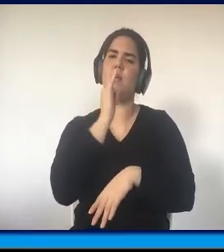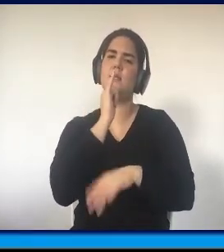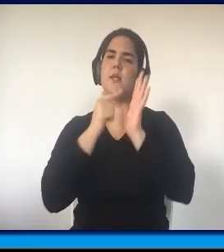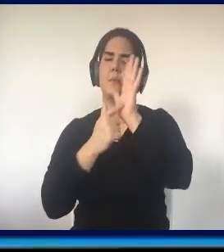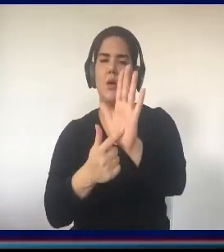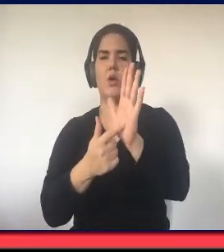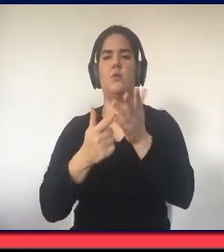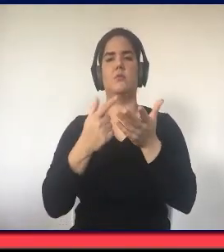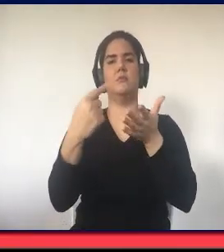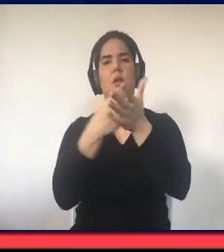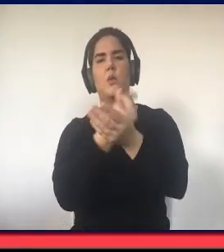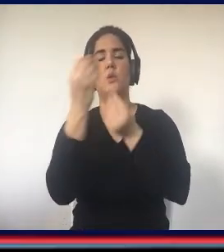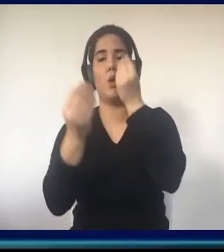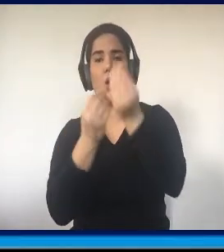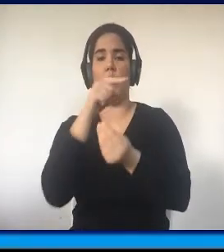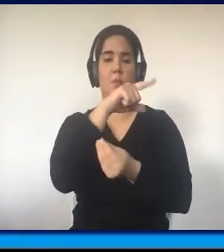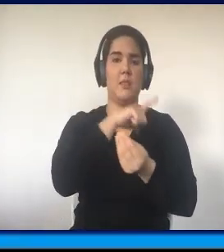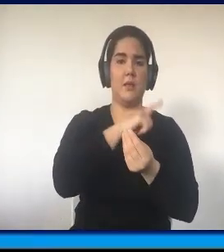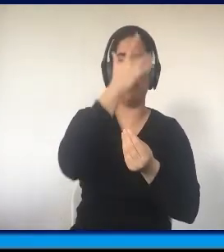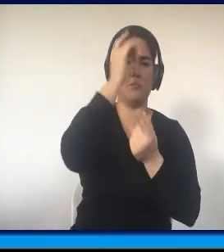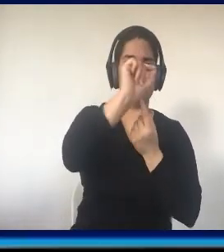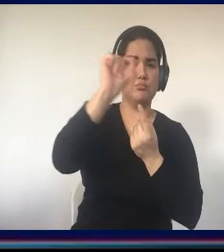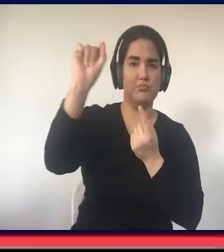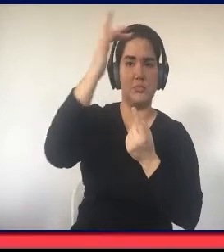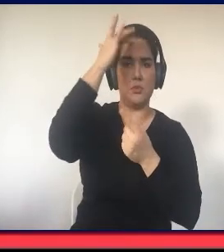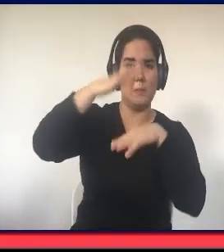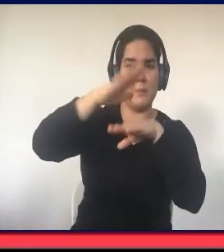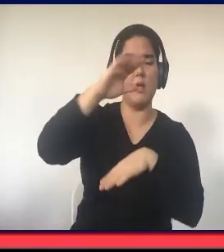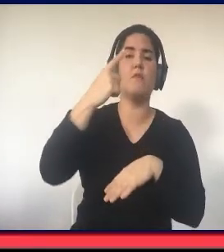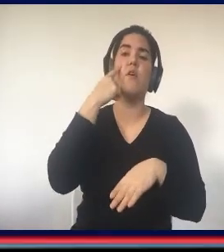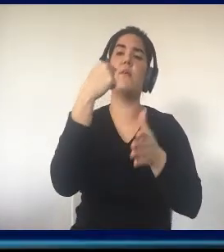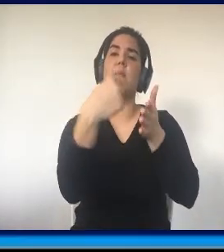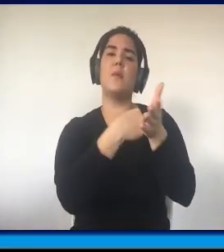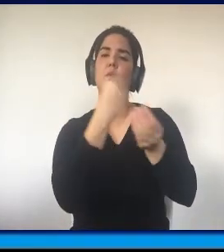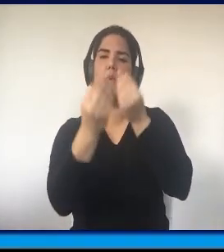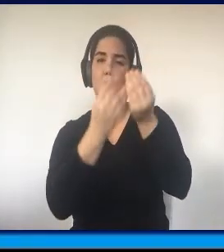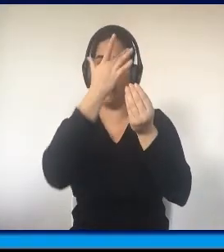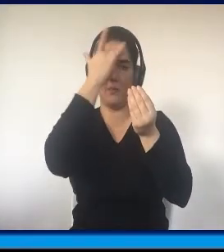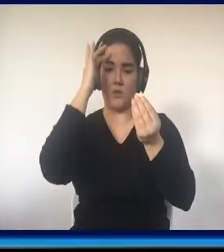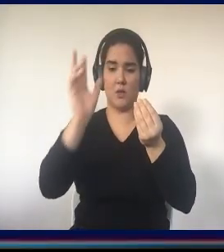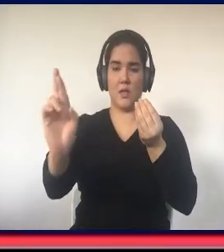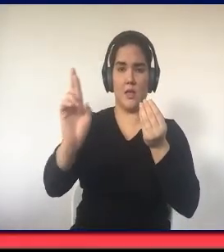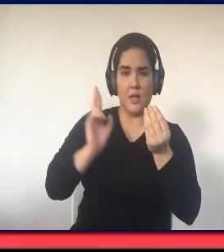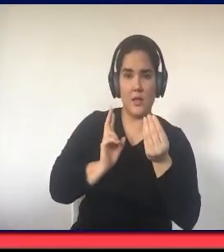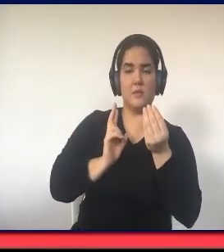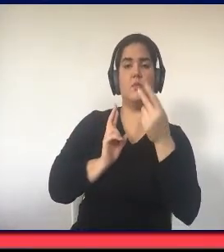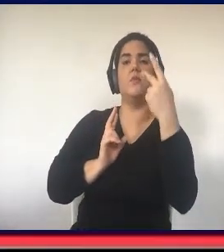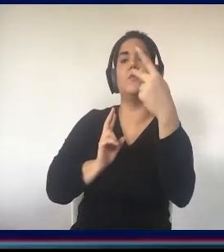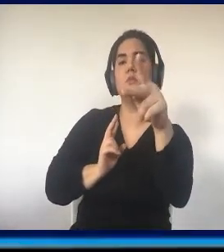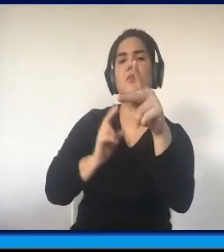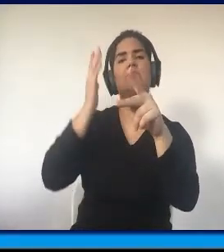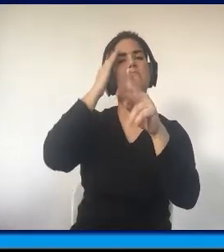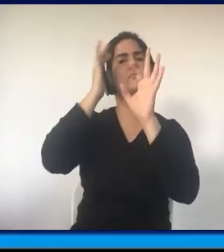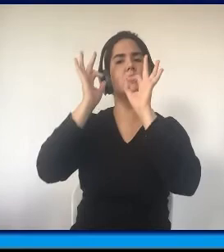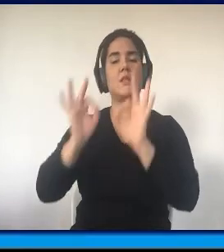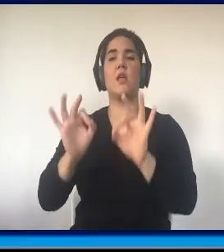Renê tá aí, eu tô aí, tem um monte de gente. O cara vai lá e pergunta. As pessoas que responderem para vocês, pode ter certeza que eles são pessoas